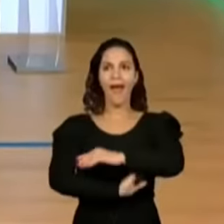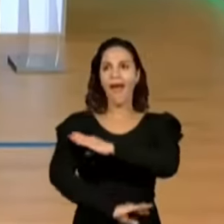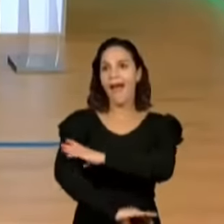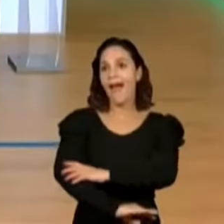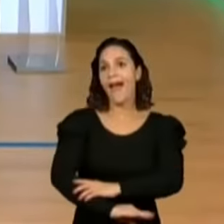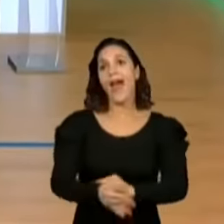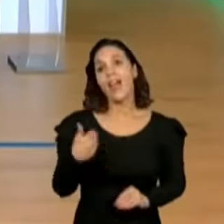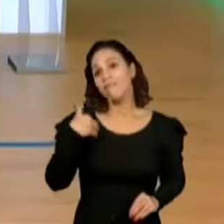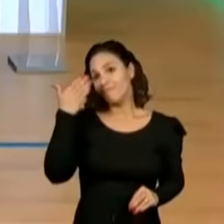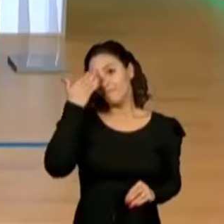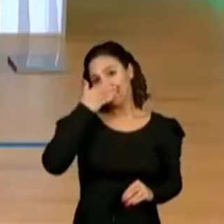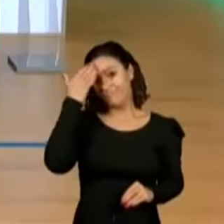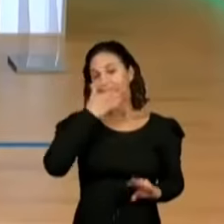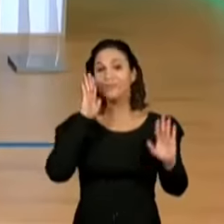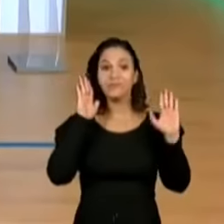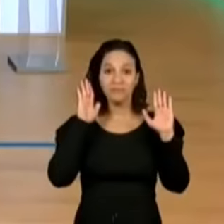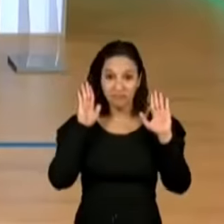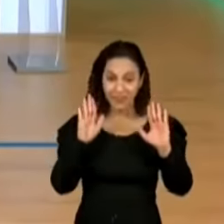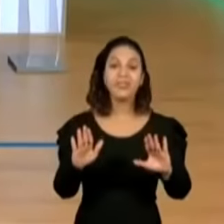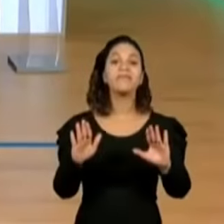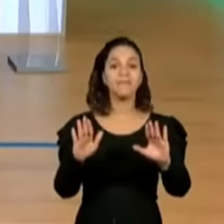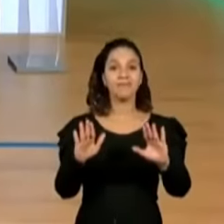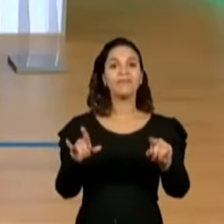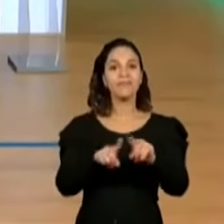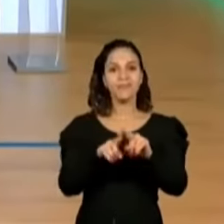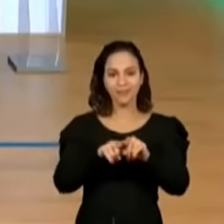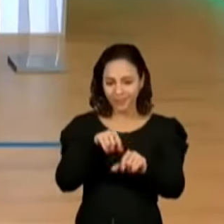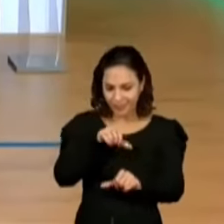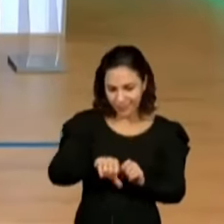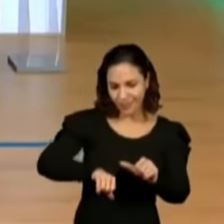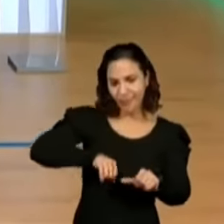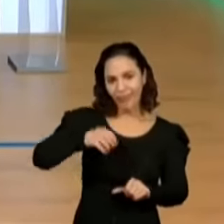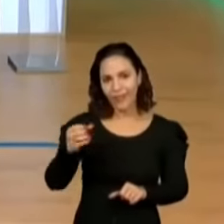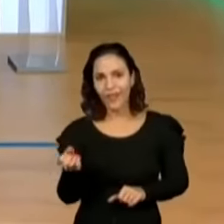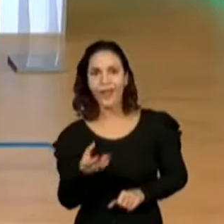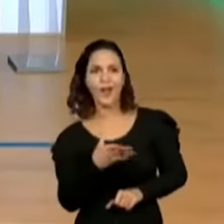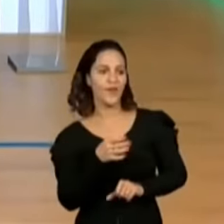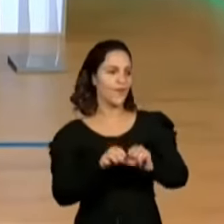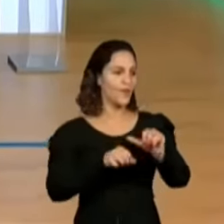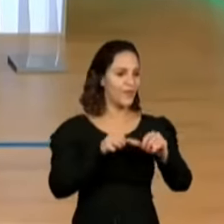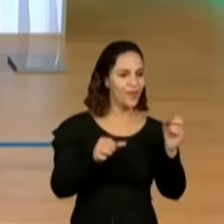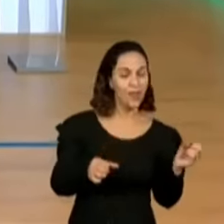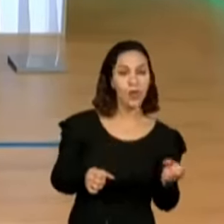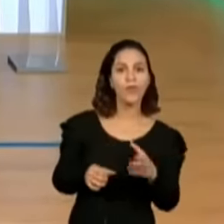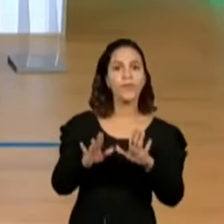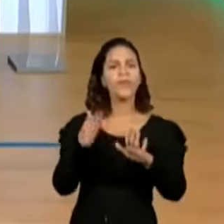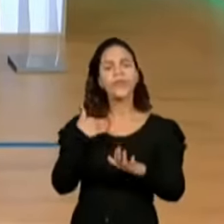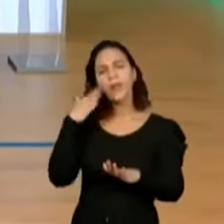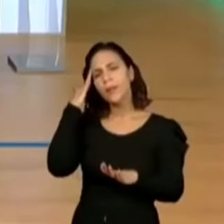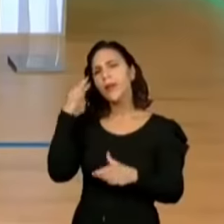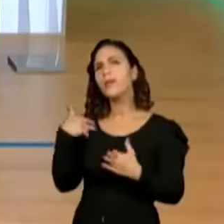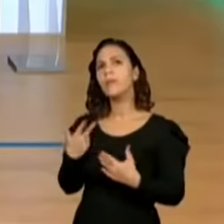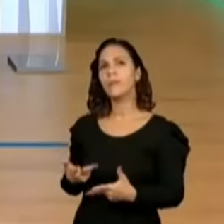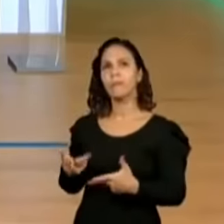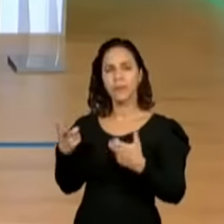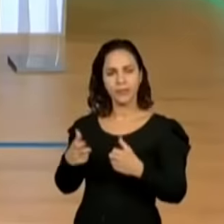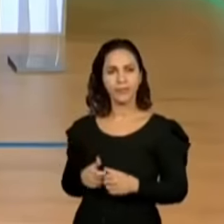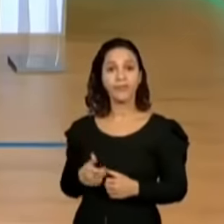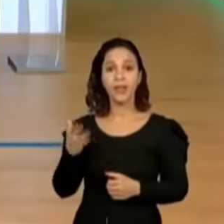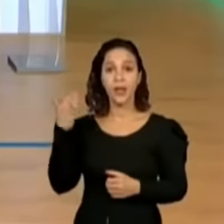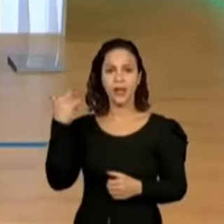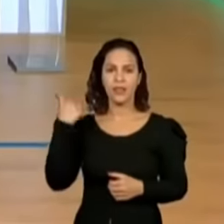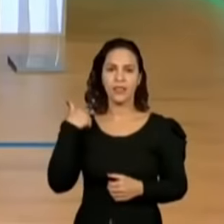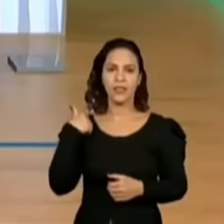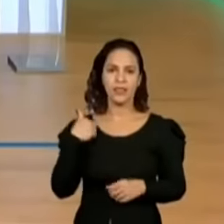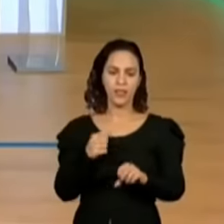do corpo humano, mas eles também se renovam. É verdade. Pro, sabe que eu percebi isso? Certa vez eu fraturei